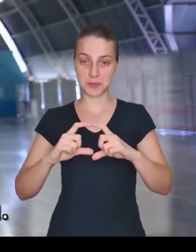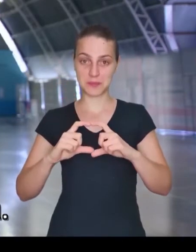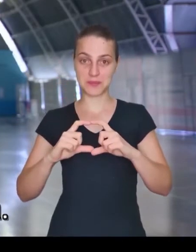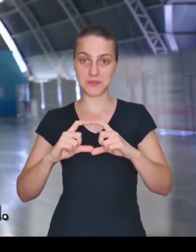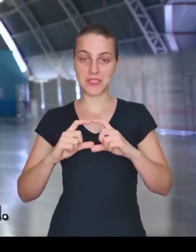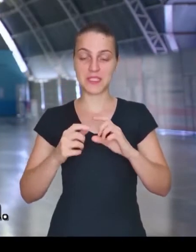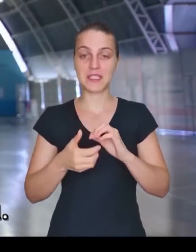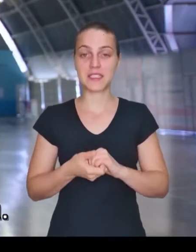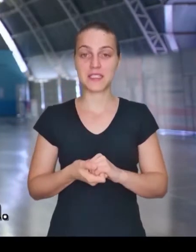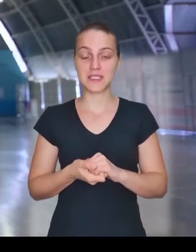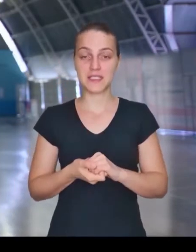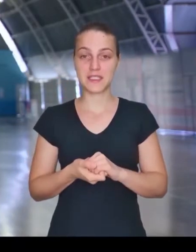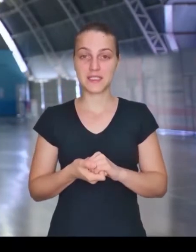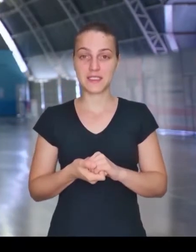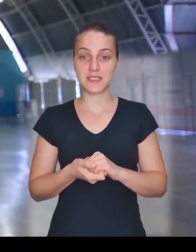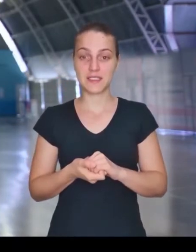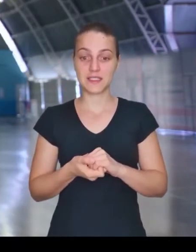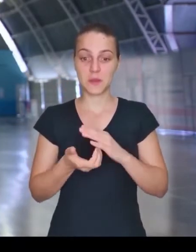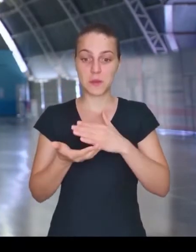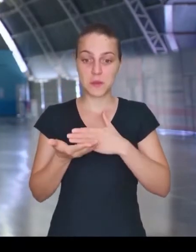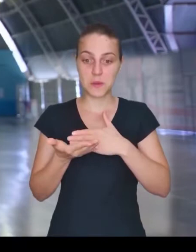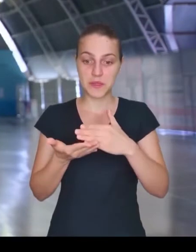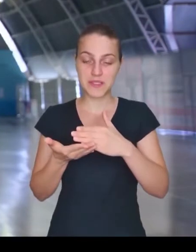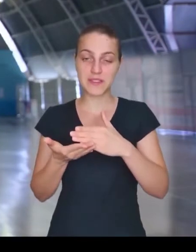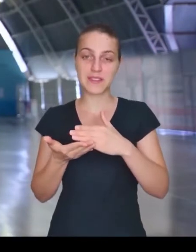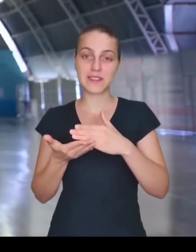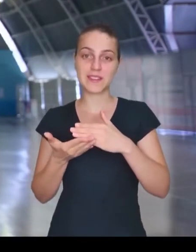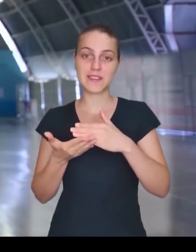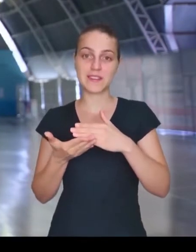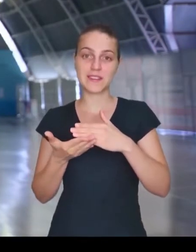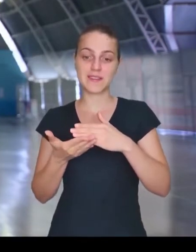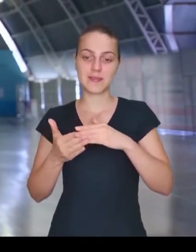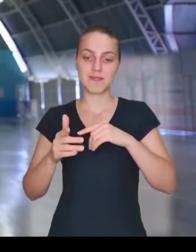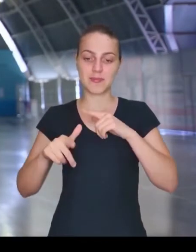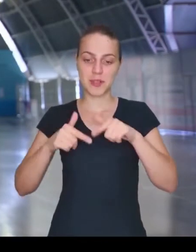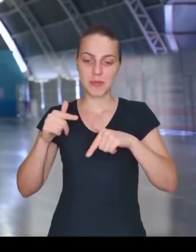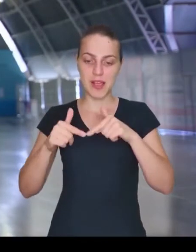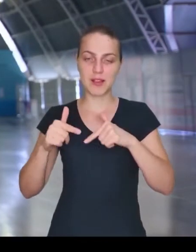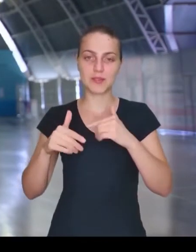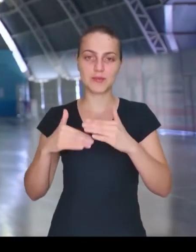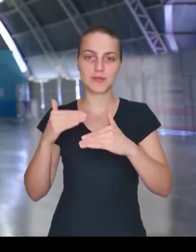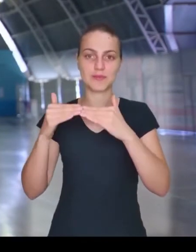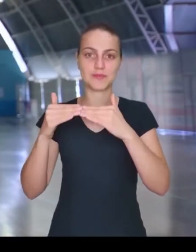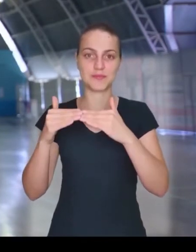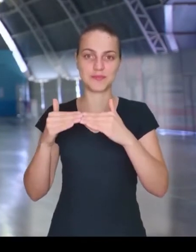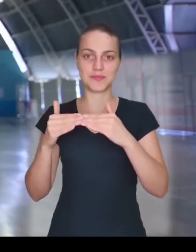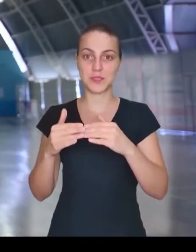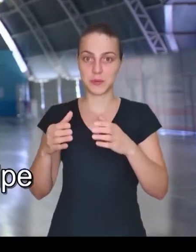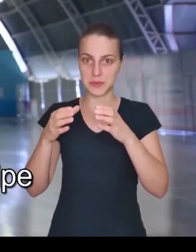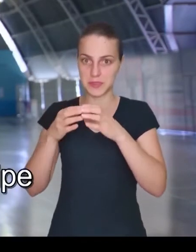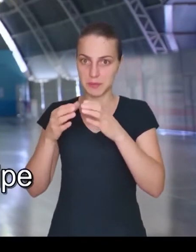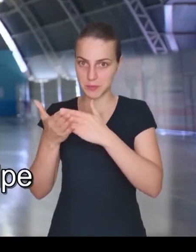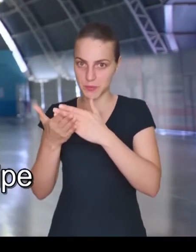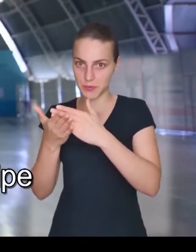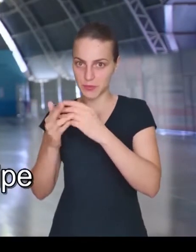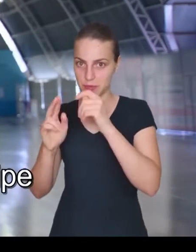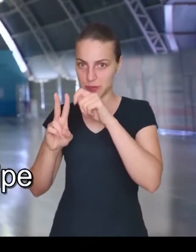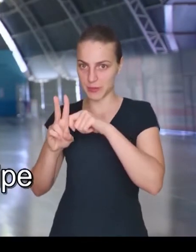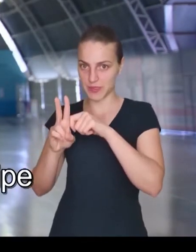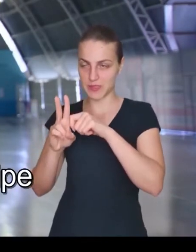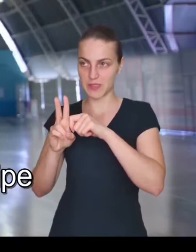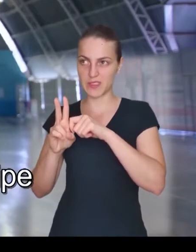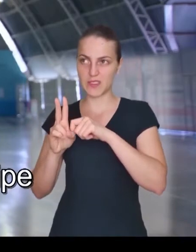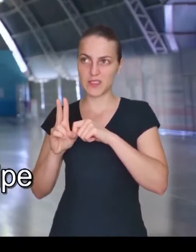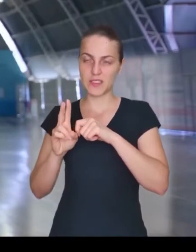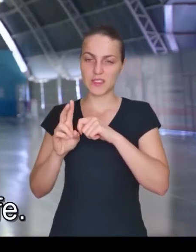dali começou a deslanchar a carreira. Isso foi 2 meses depois que eu entrei na equipe. 3, 4 meses depois da